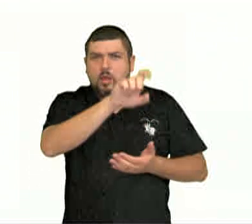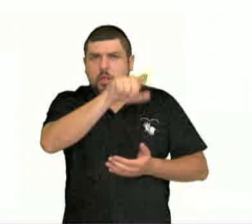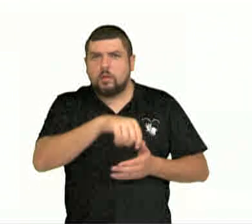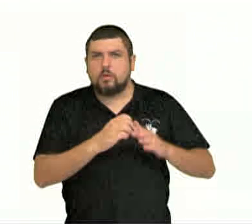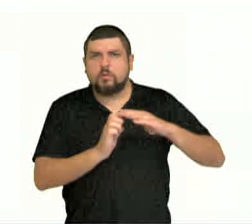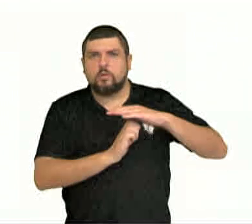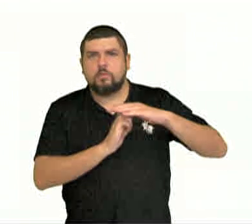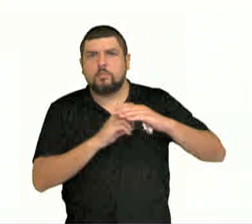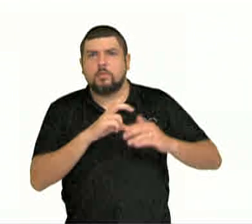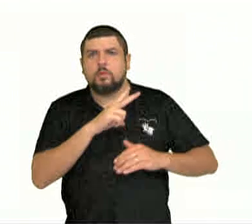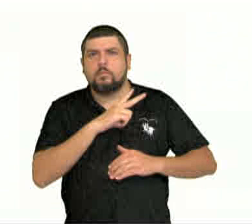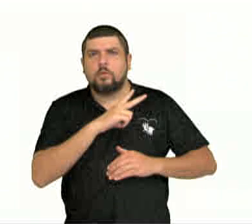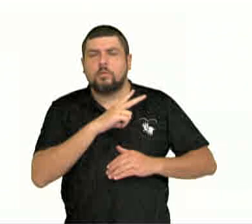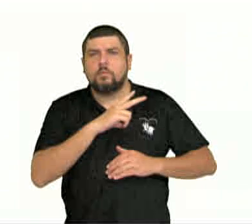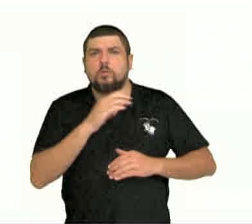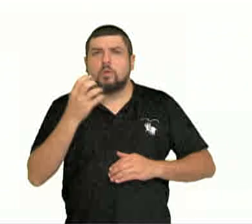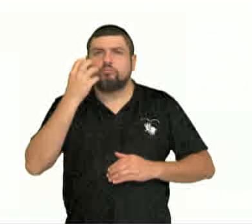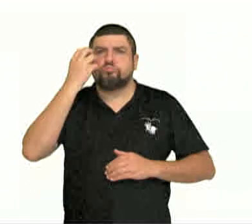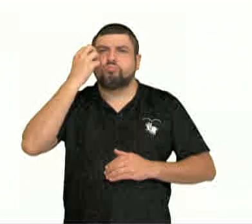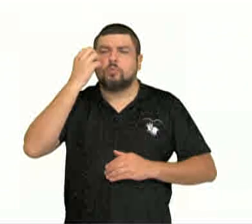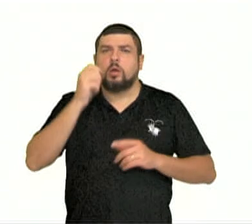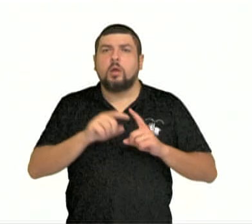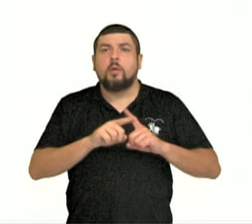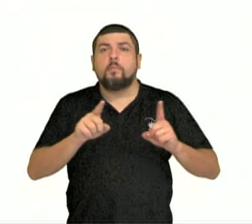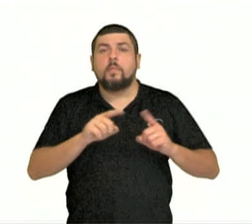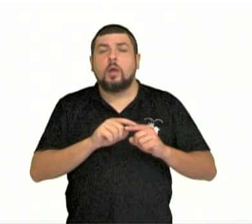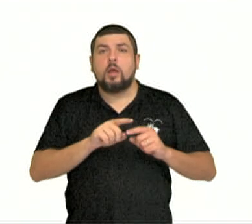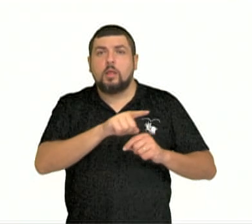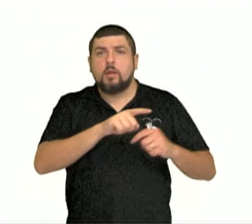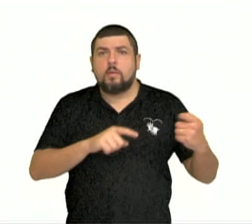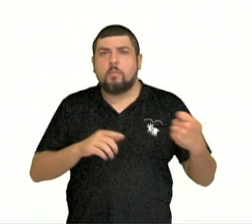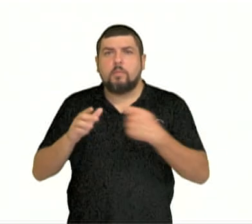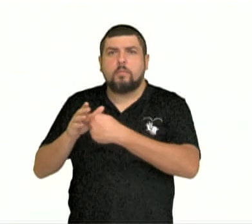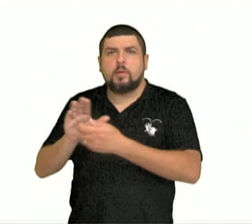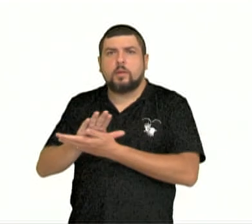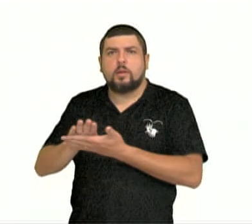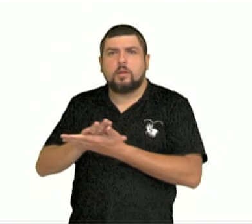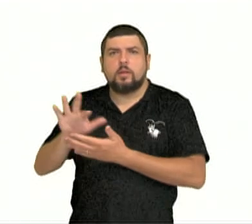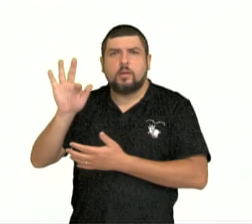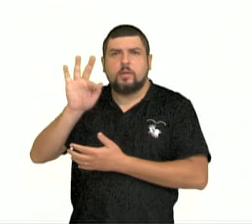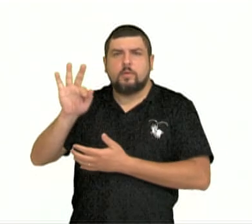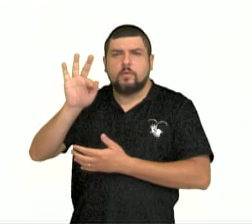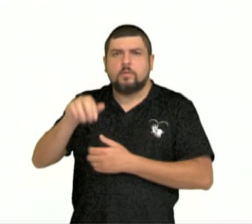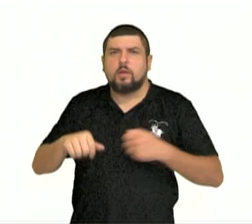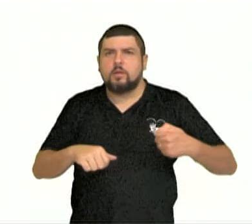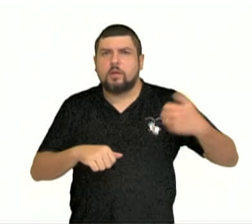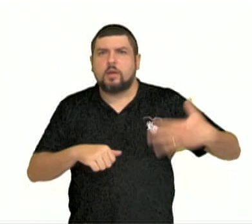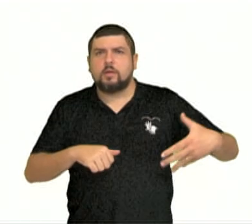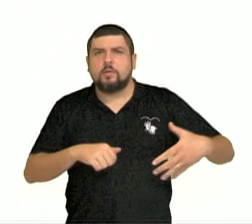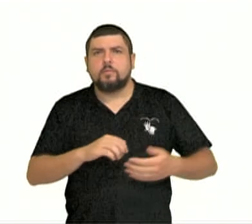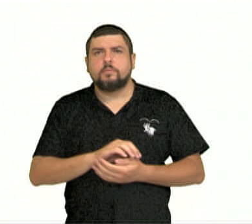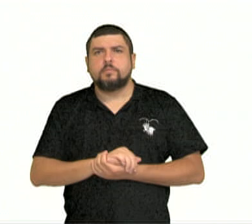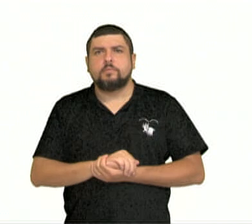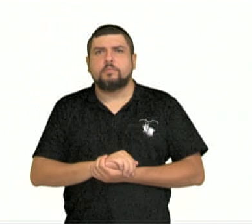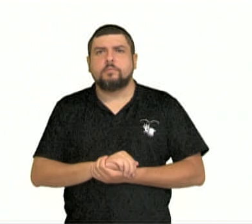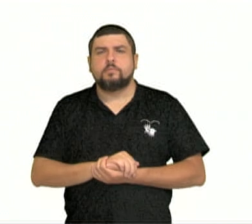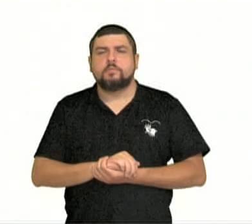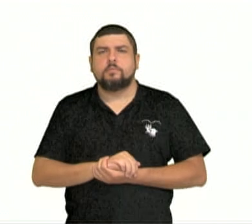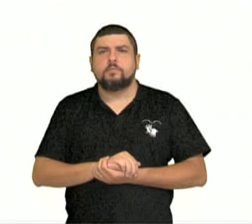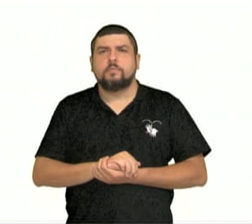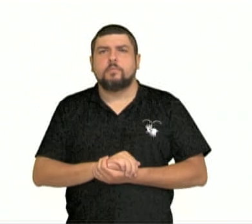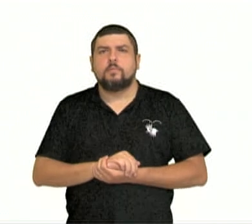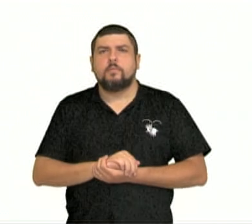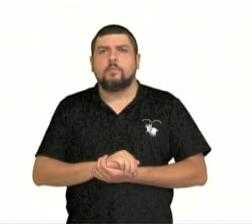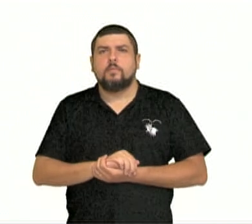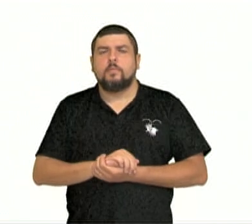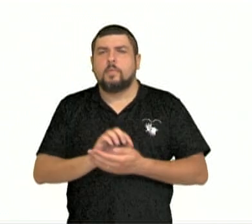para lucrar, nada paga a universidade e cobra muito caro. Especialmente para você agora, a atividade